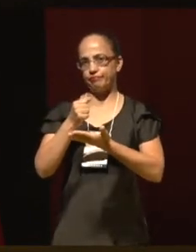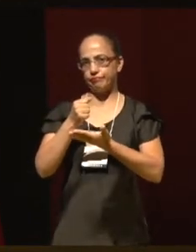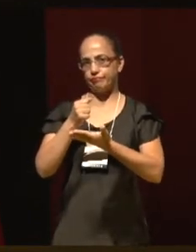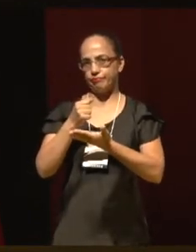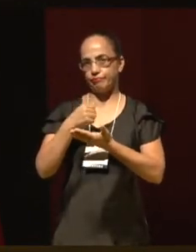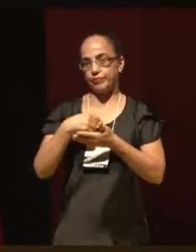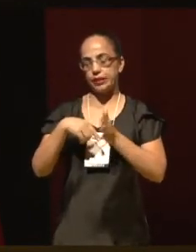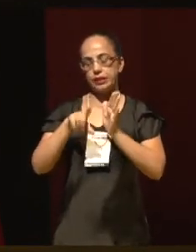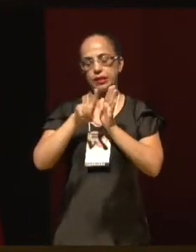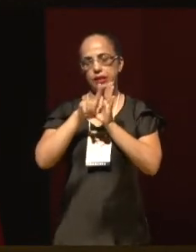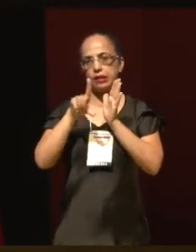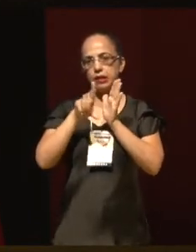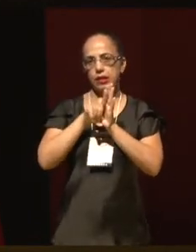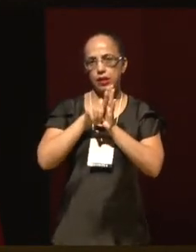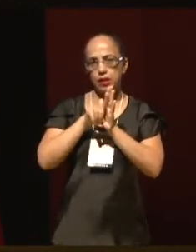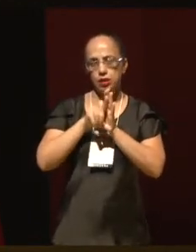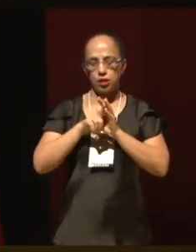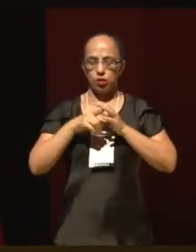de conservação.